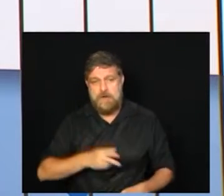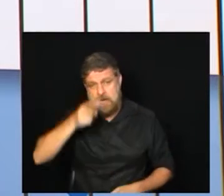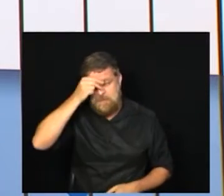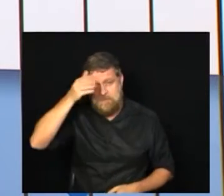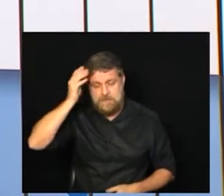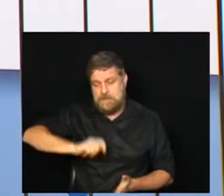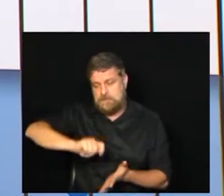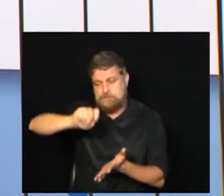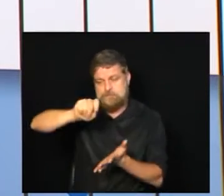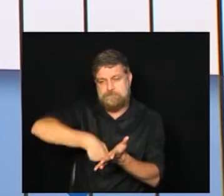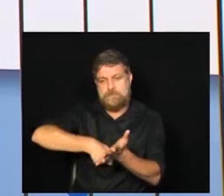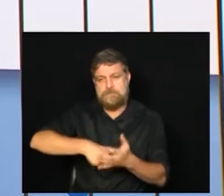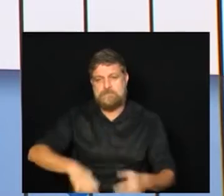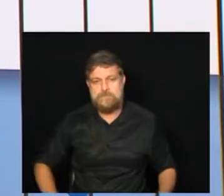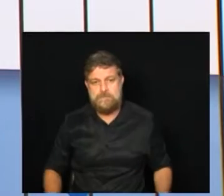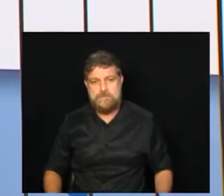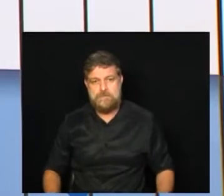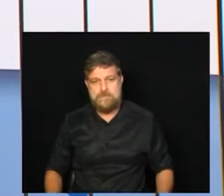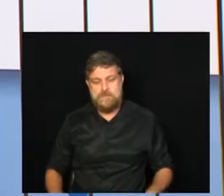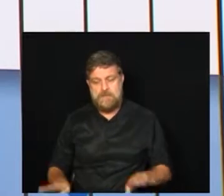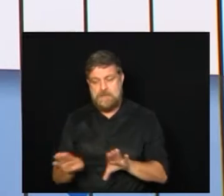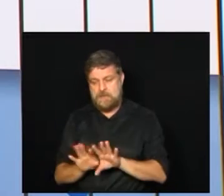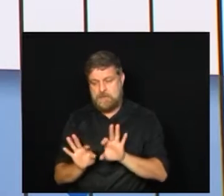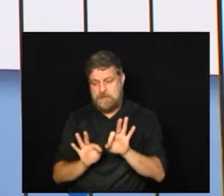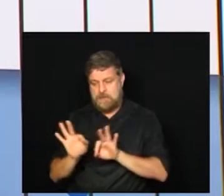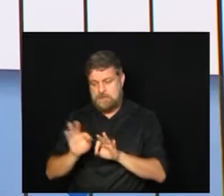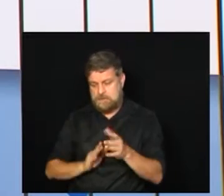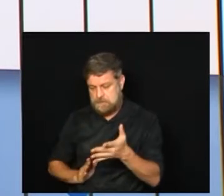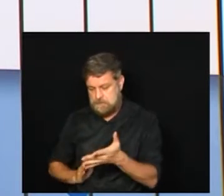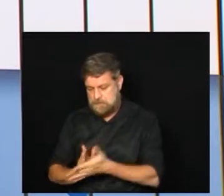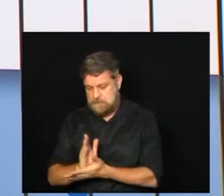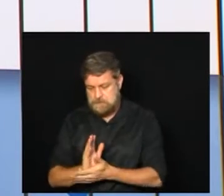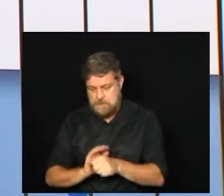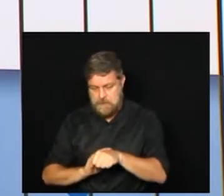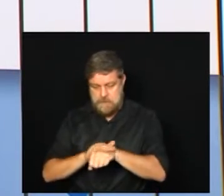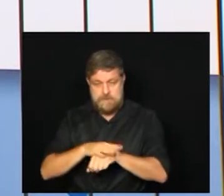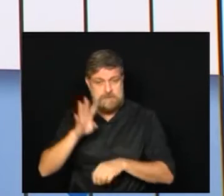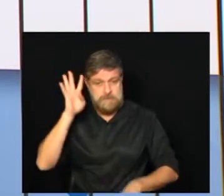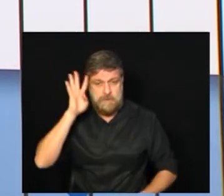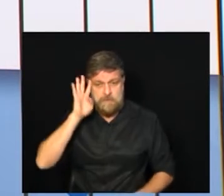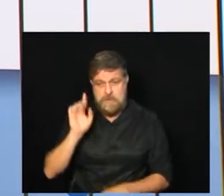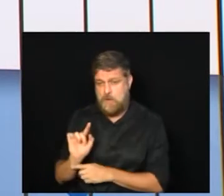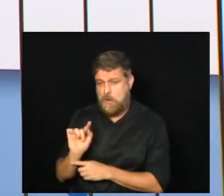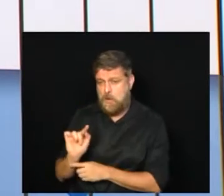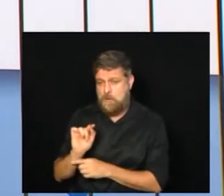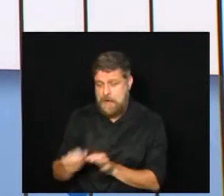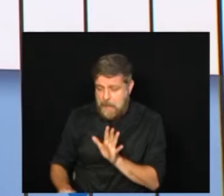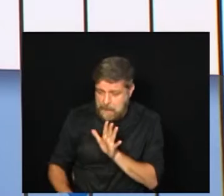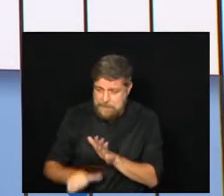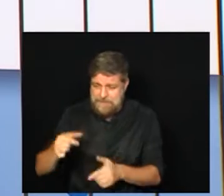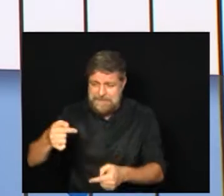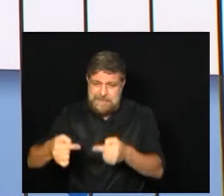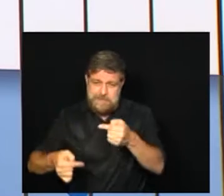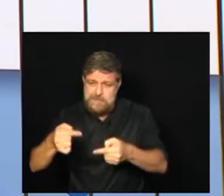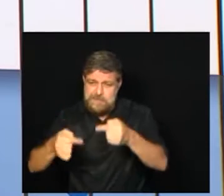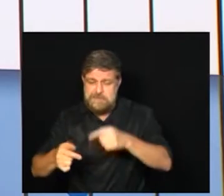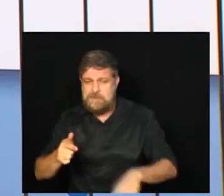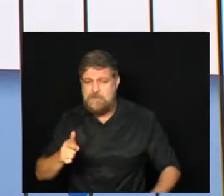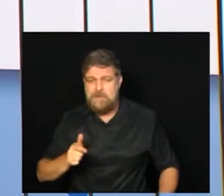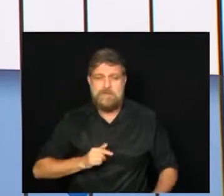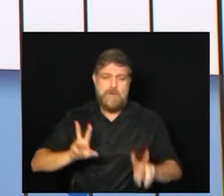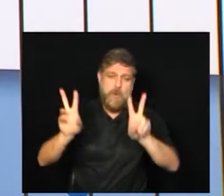prefeito Dário Saad. Um outro projeto aprovado aqui nesta noite de quarta-feira, em primeira discussão, é o que